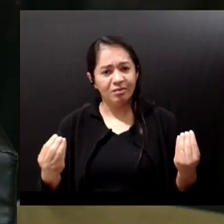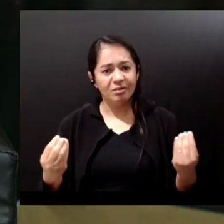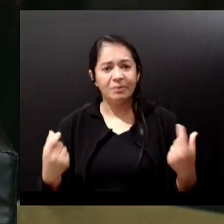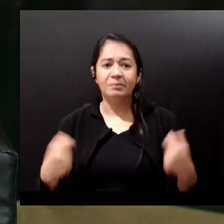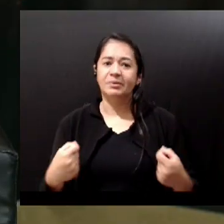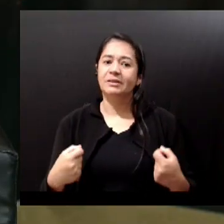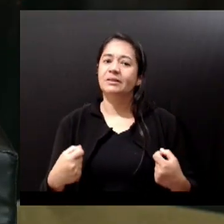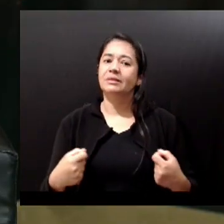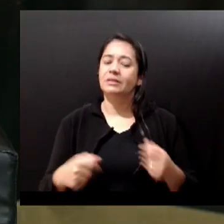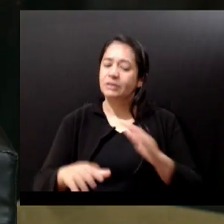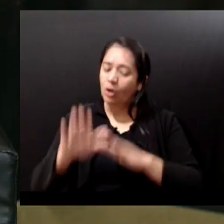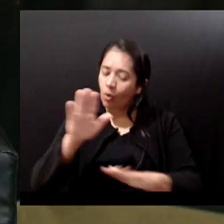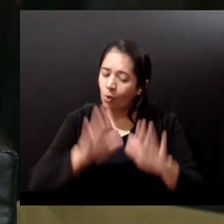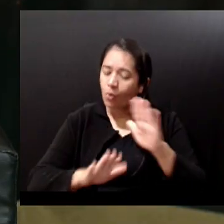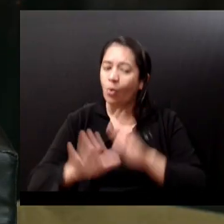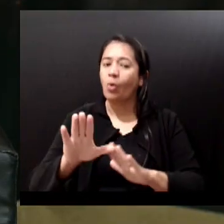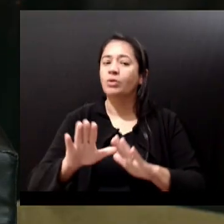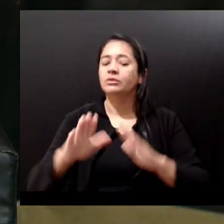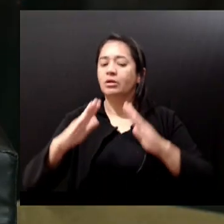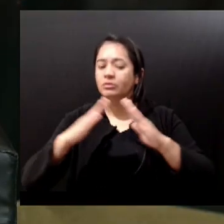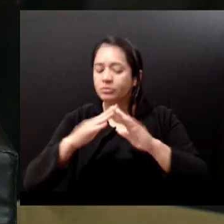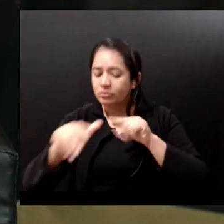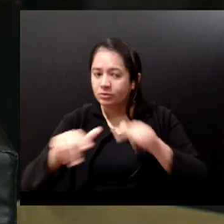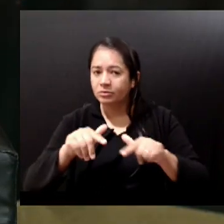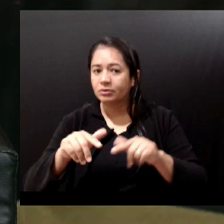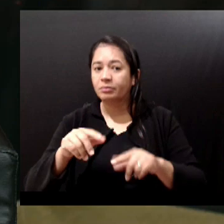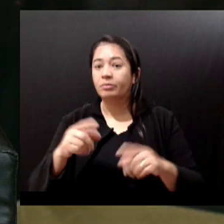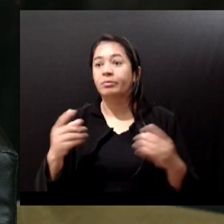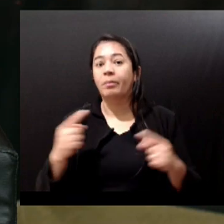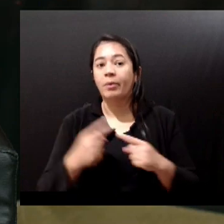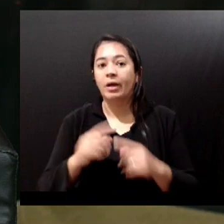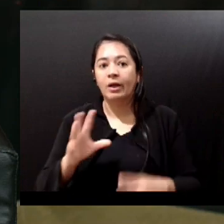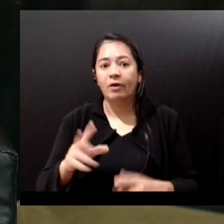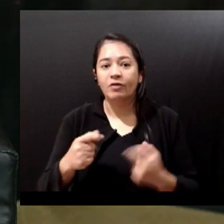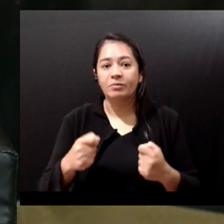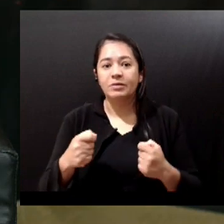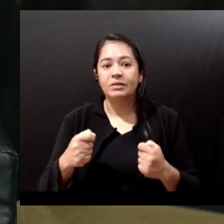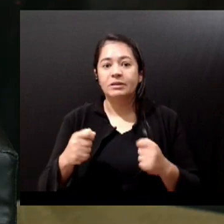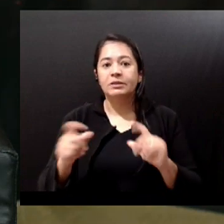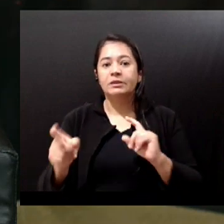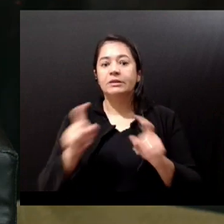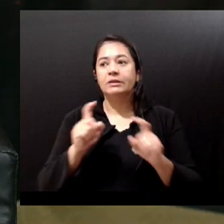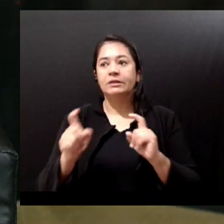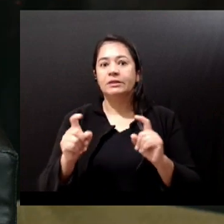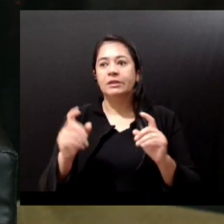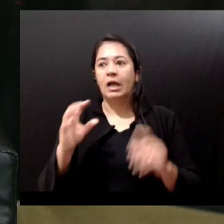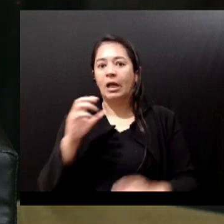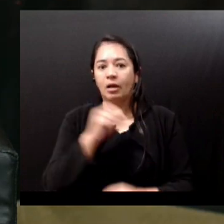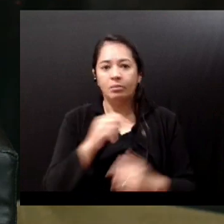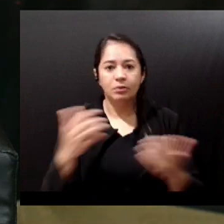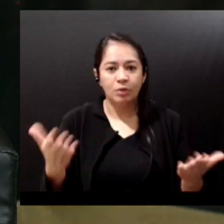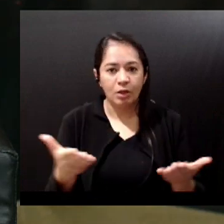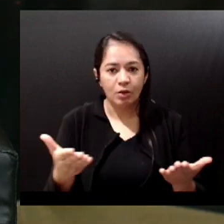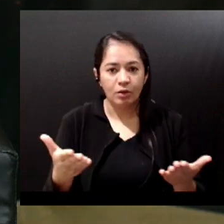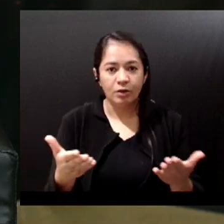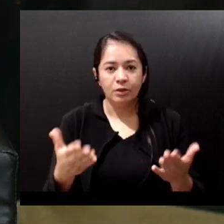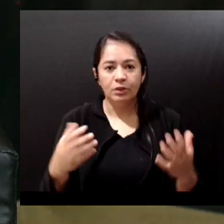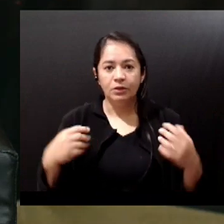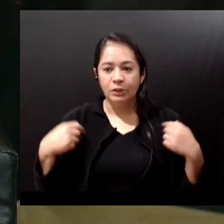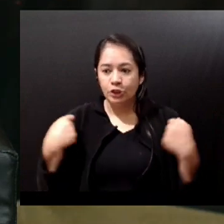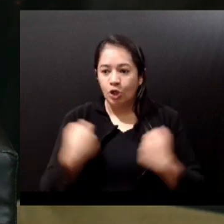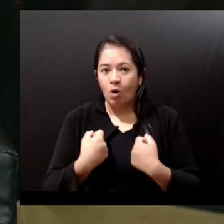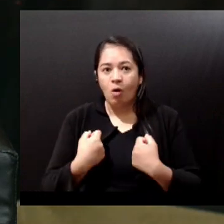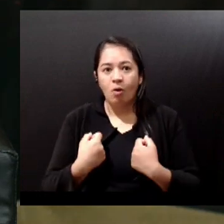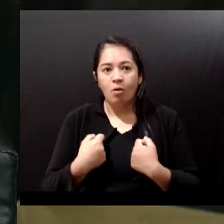cuidado no home office, porque vai que você precisa entrar numa reunião rápido agora, aí está de pijama, né? E aí, com essa